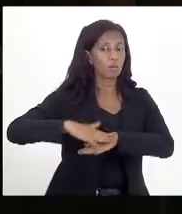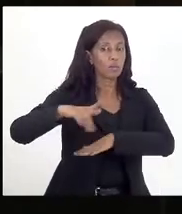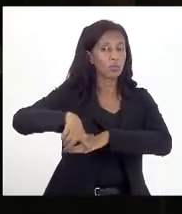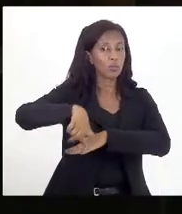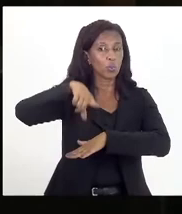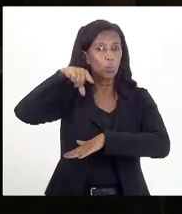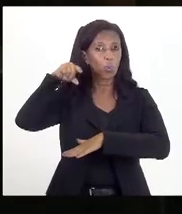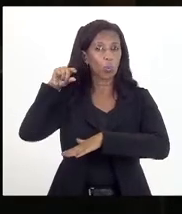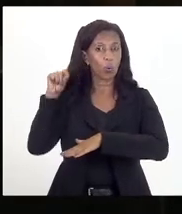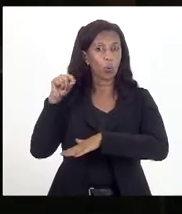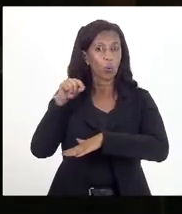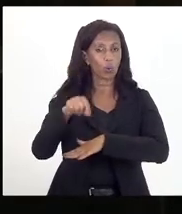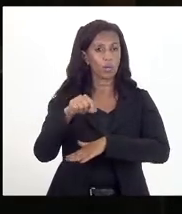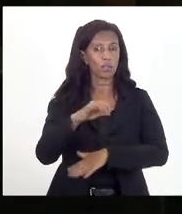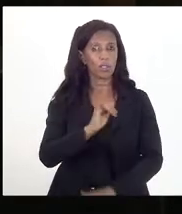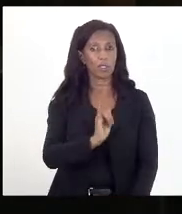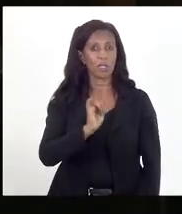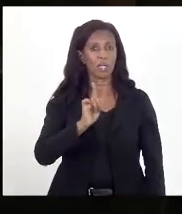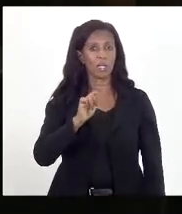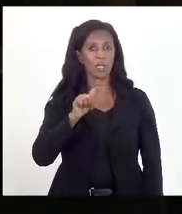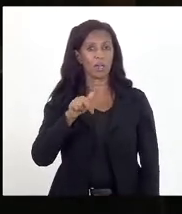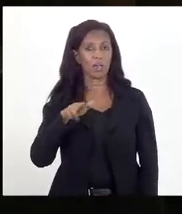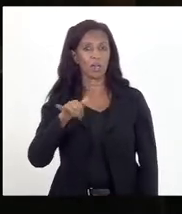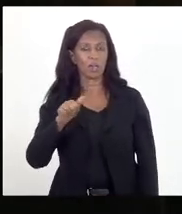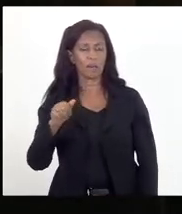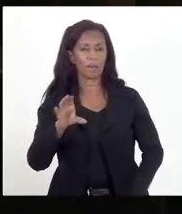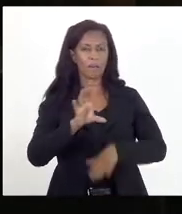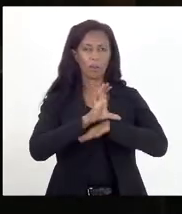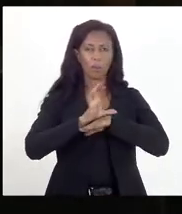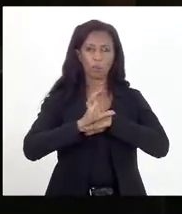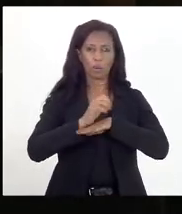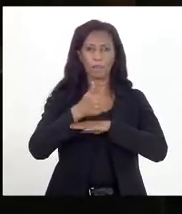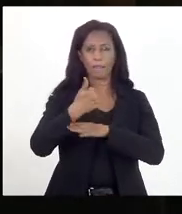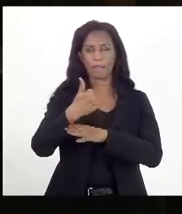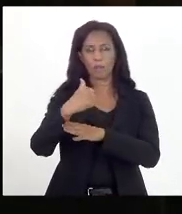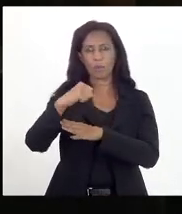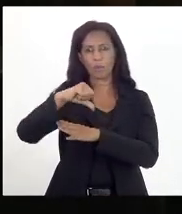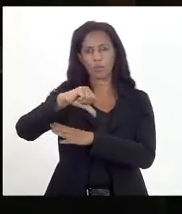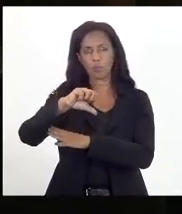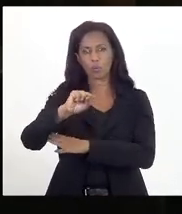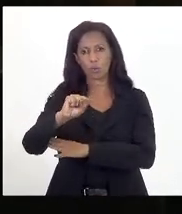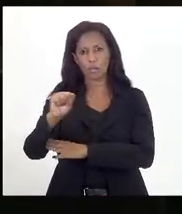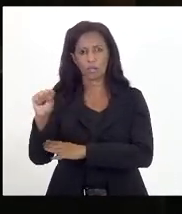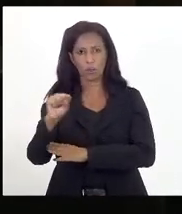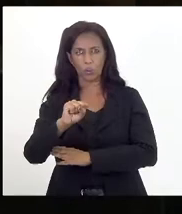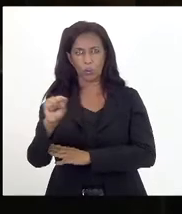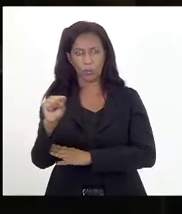categoria de inalienáveis pelo constituinte de 1988